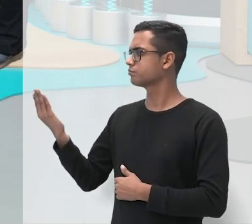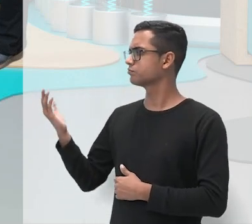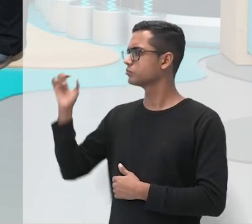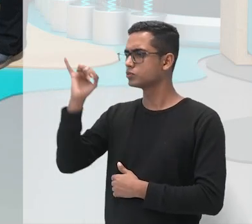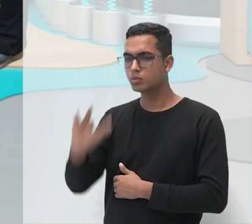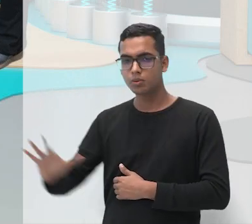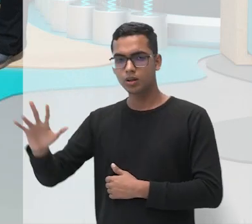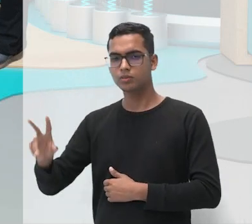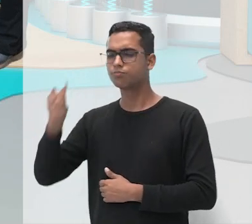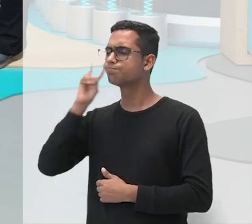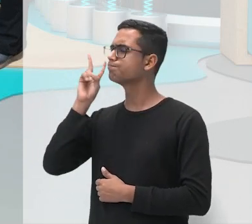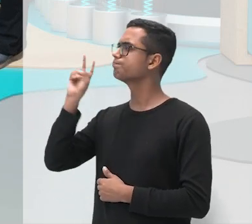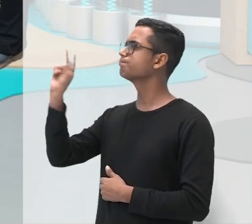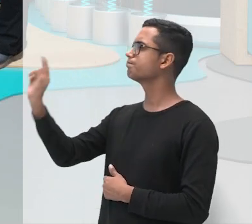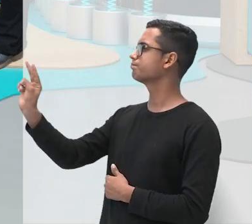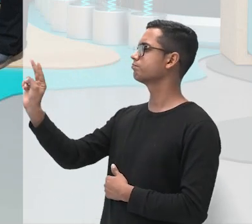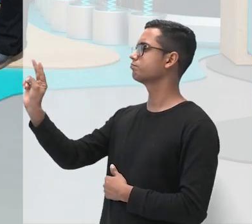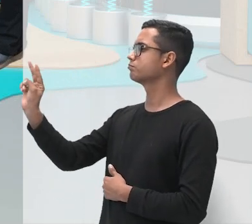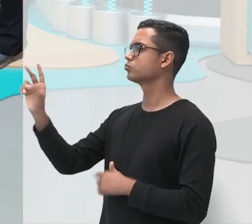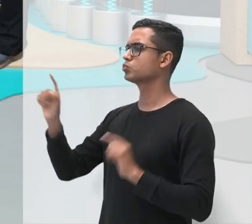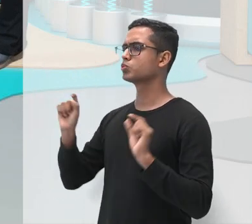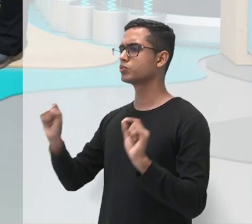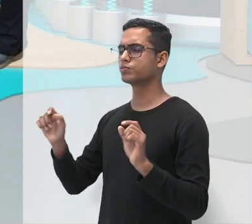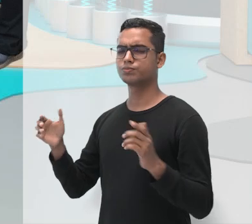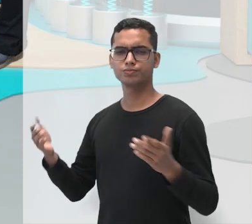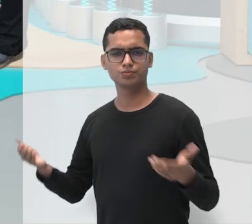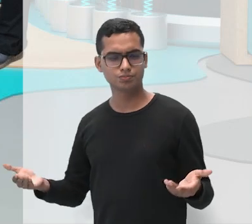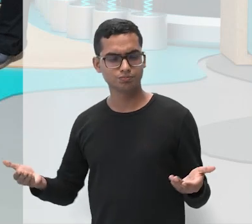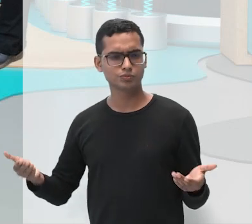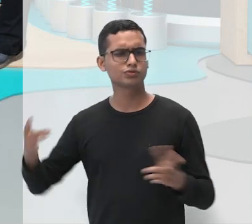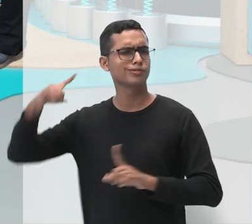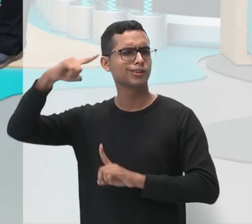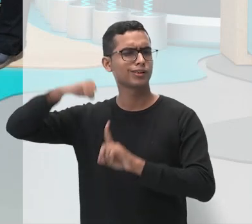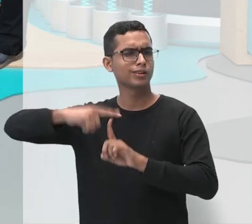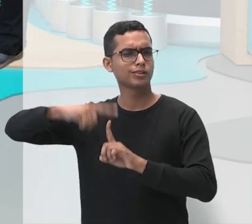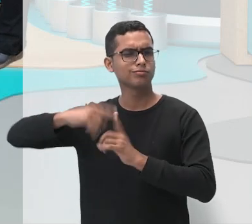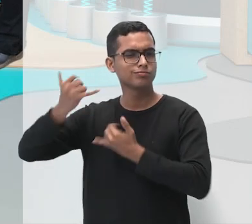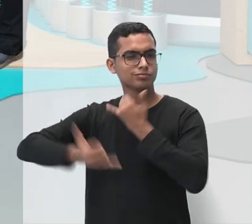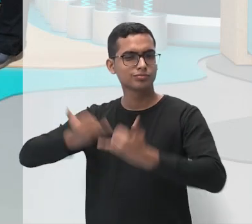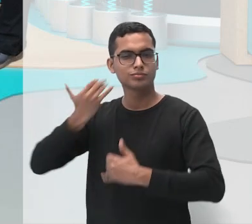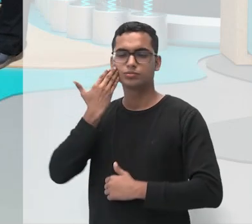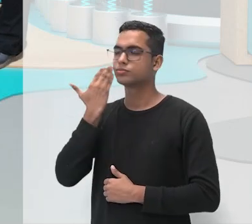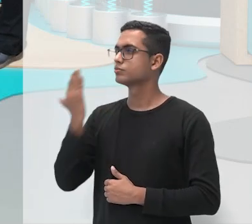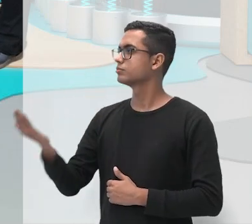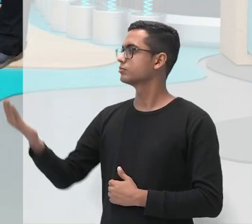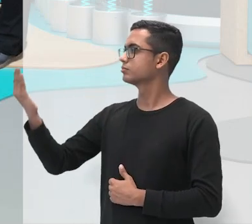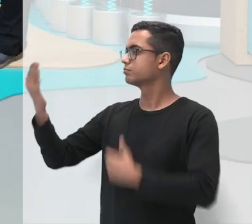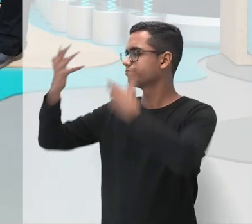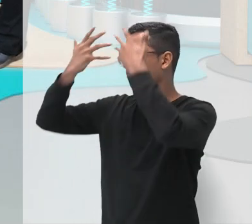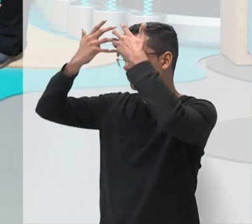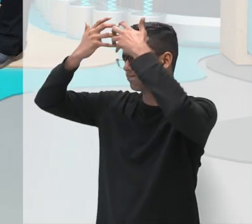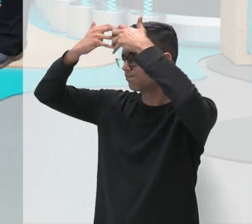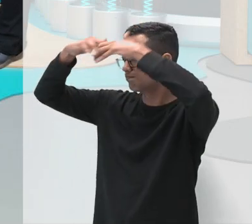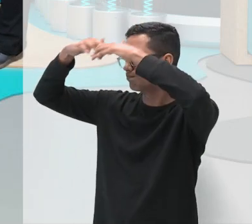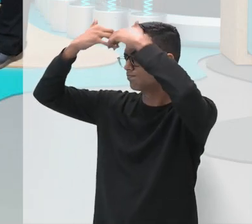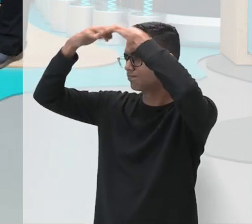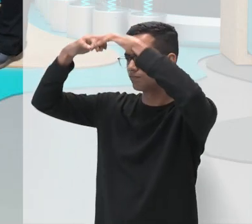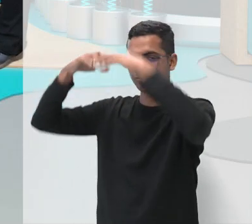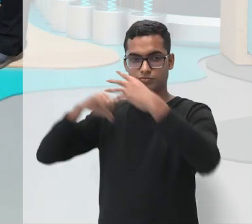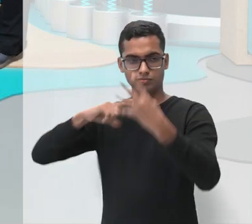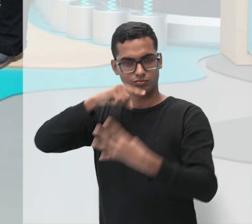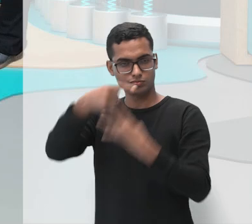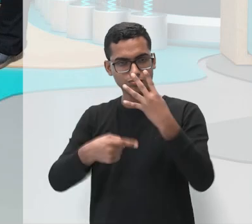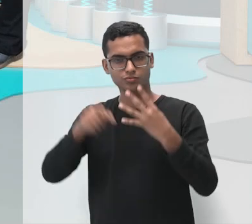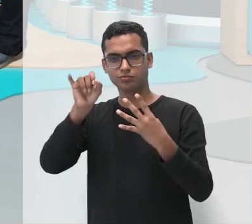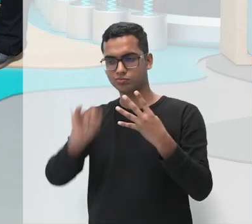ao meu lado. E aí, que tipo de jogo será esse? Pensem um pouco. Nós temos 4